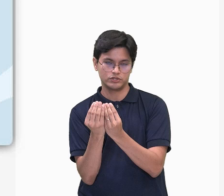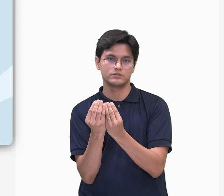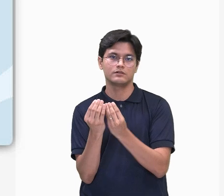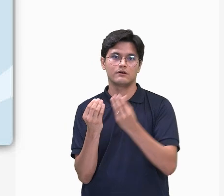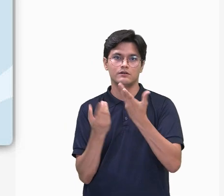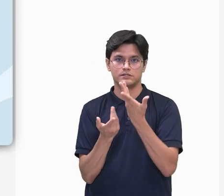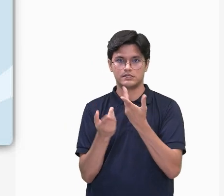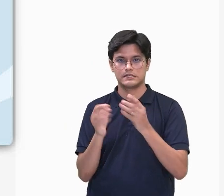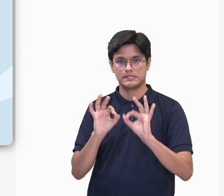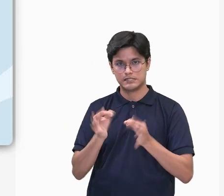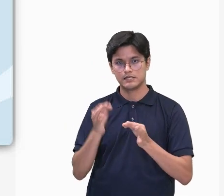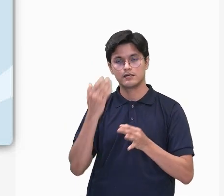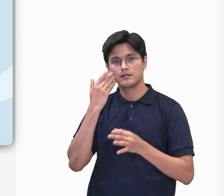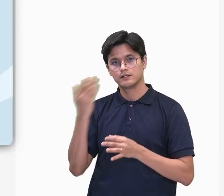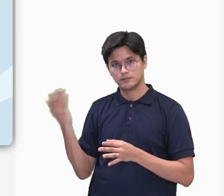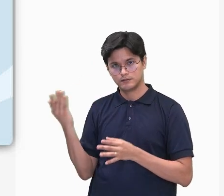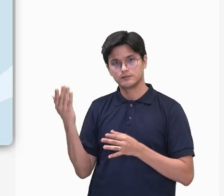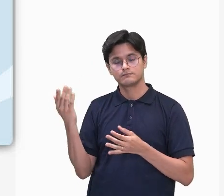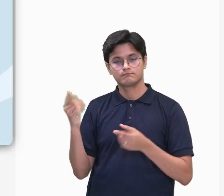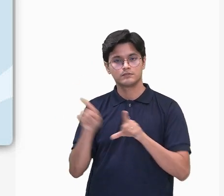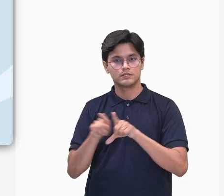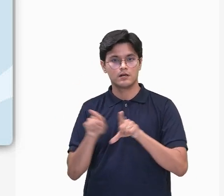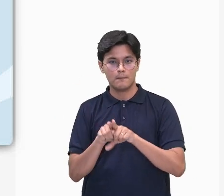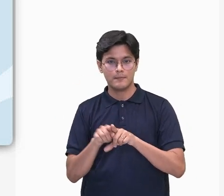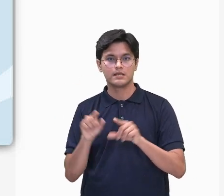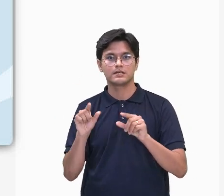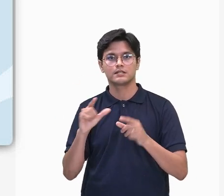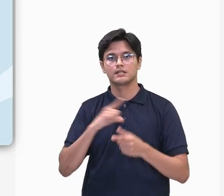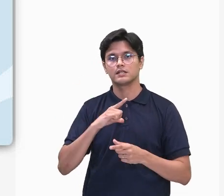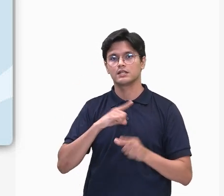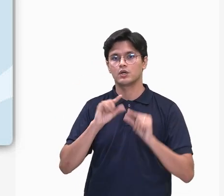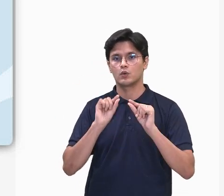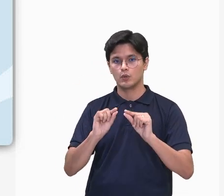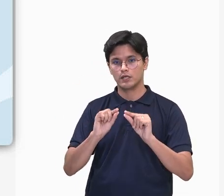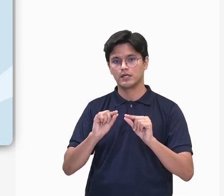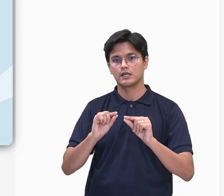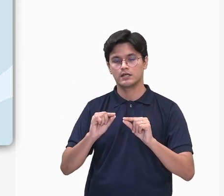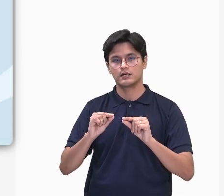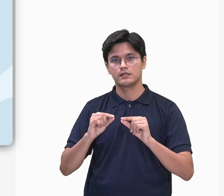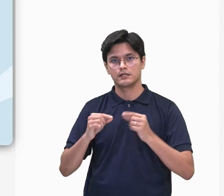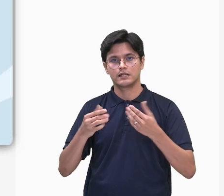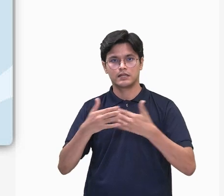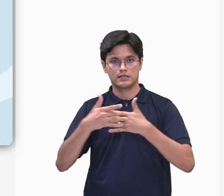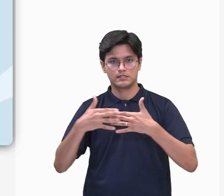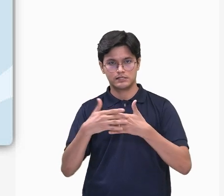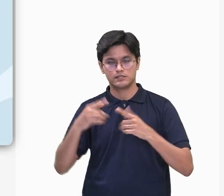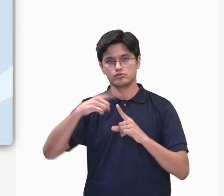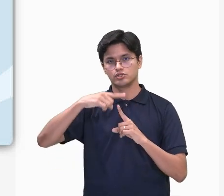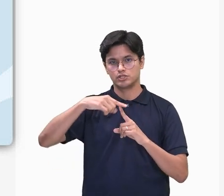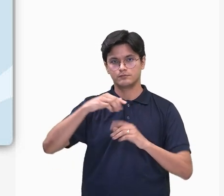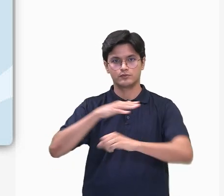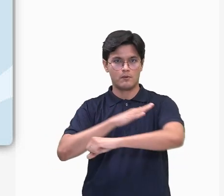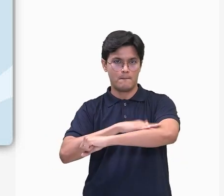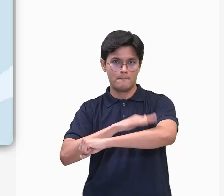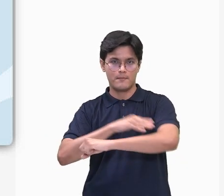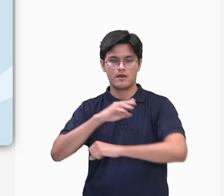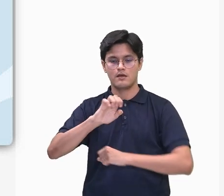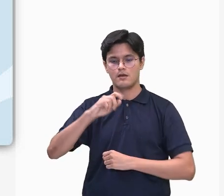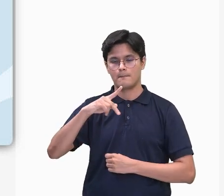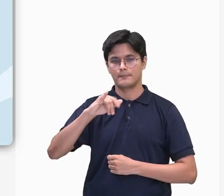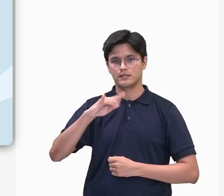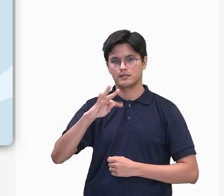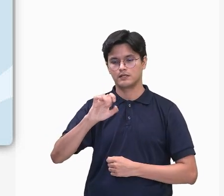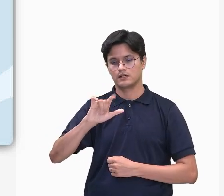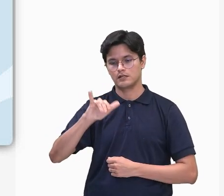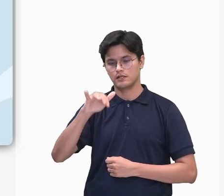tecido sanguíneo faz parte. E, por fim, eu observo o tecido epitelial, né? Esse tecido que vai envolver ali